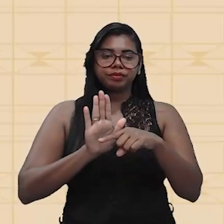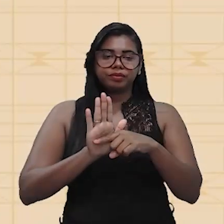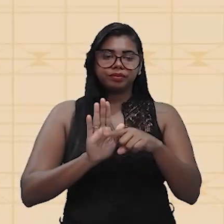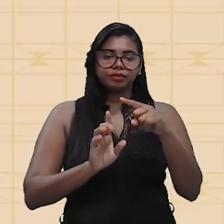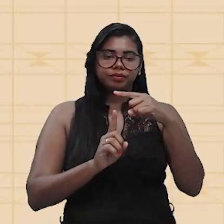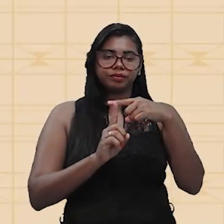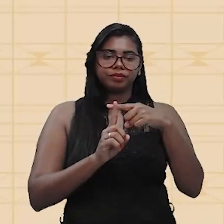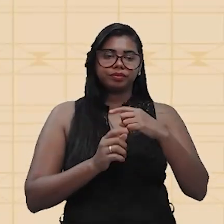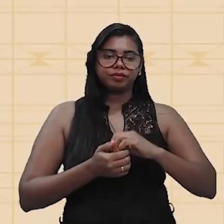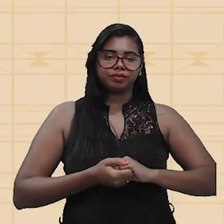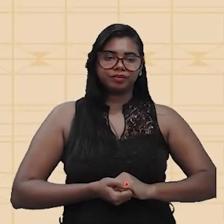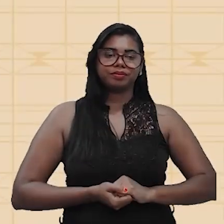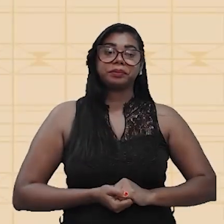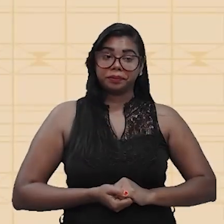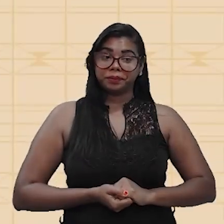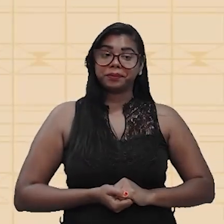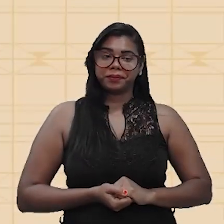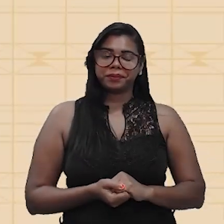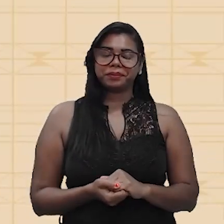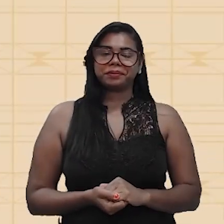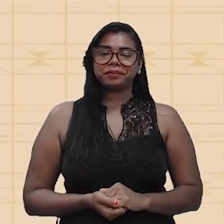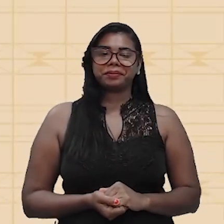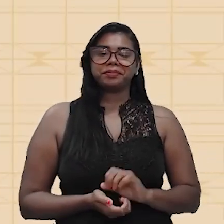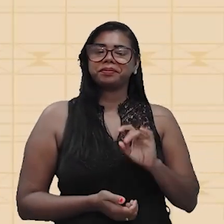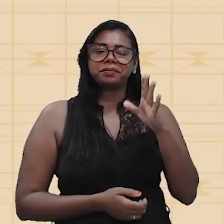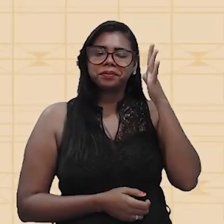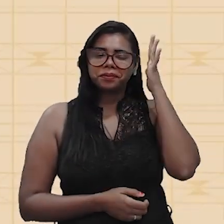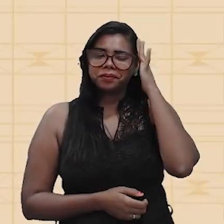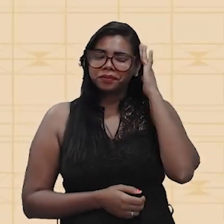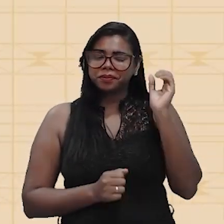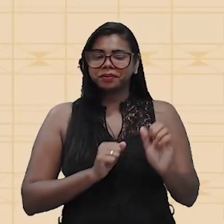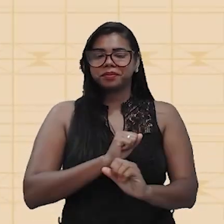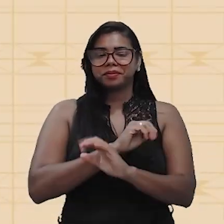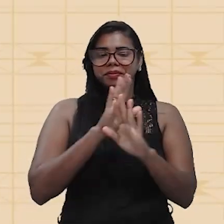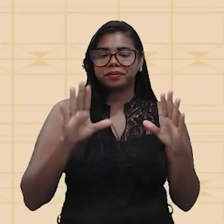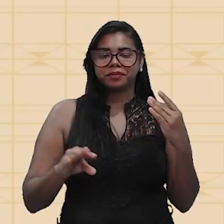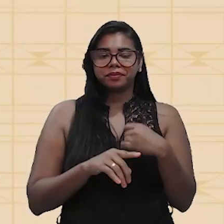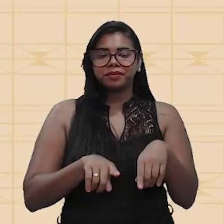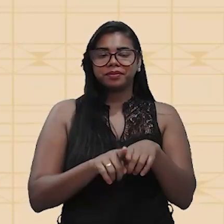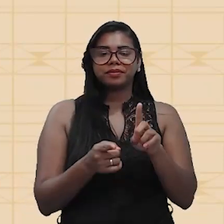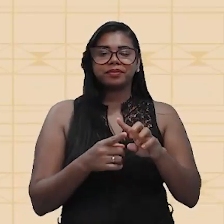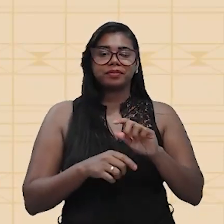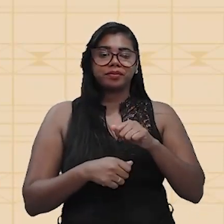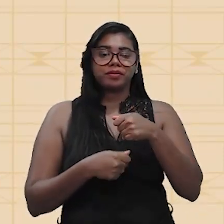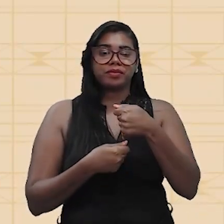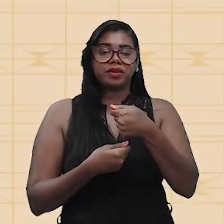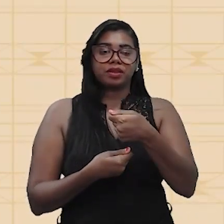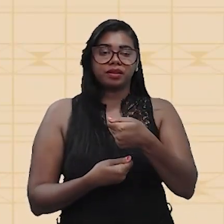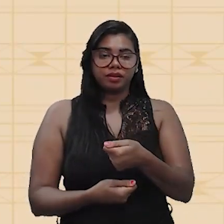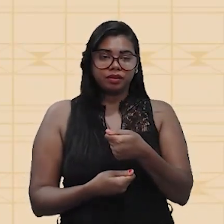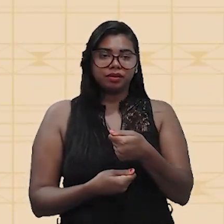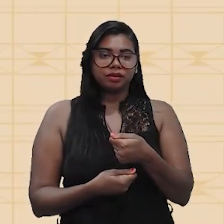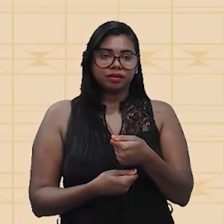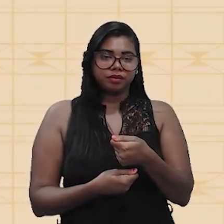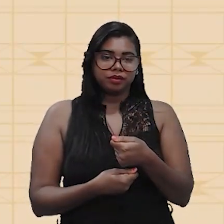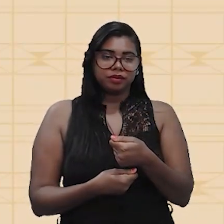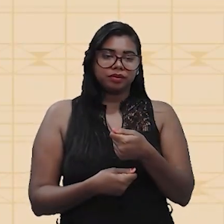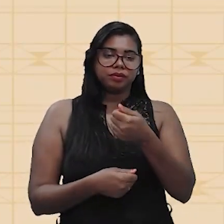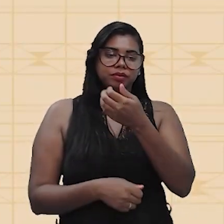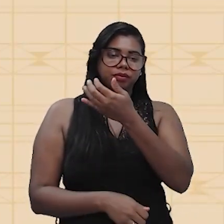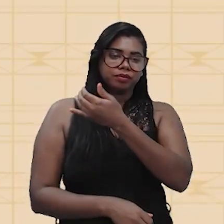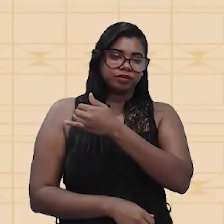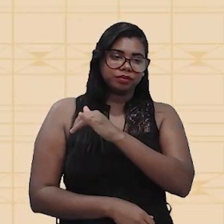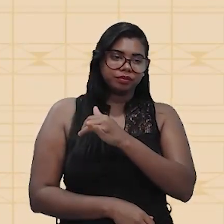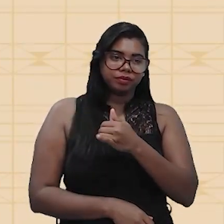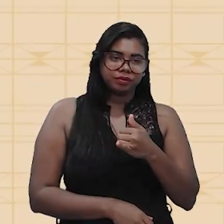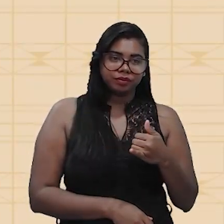sinal positivo. É só você entender que tanto a força contra-eletromotriz quanto o resistor